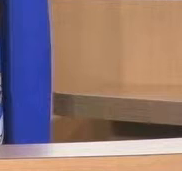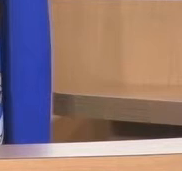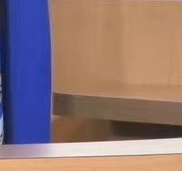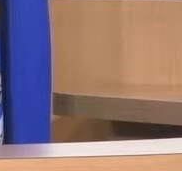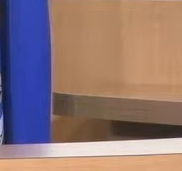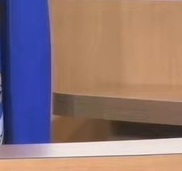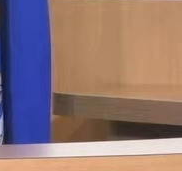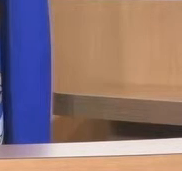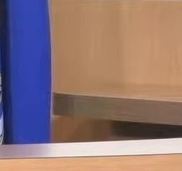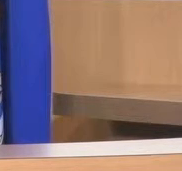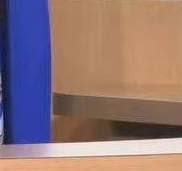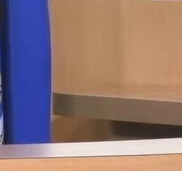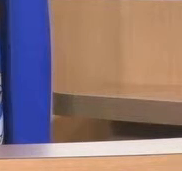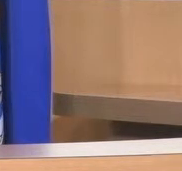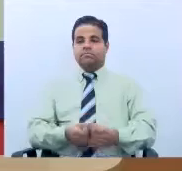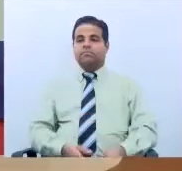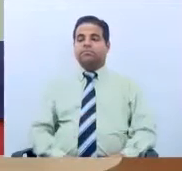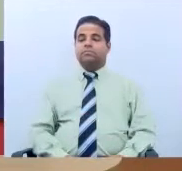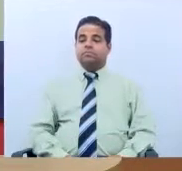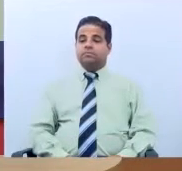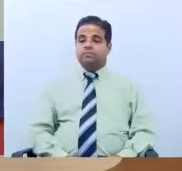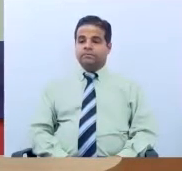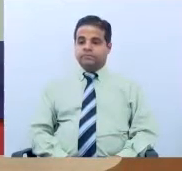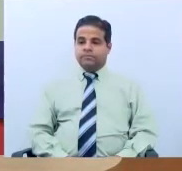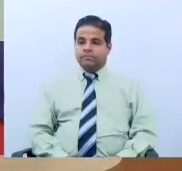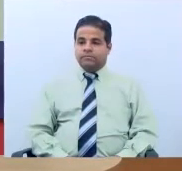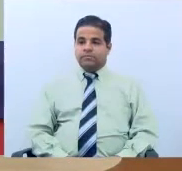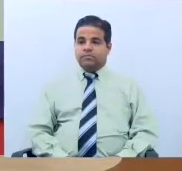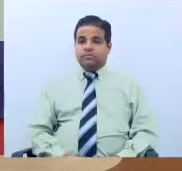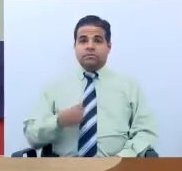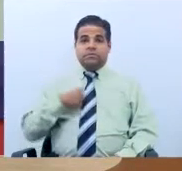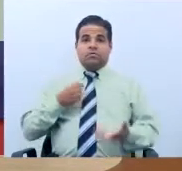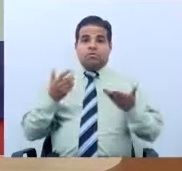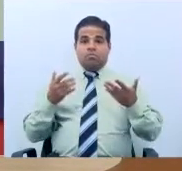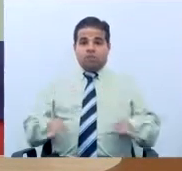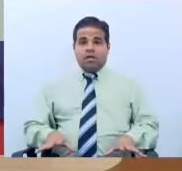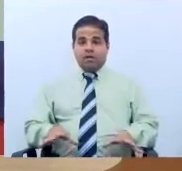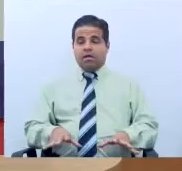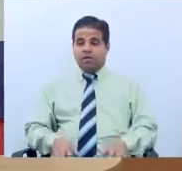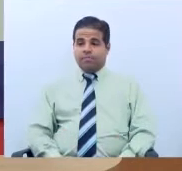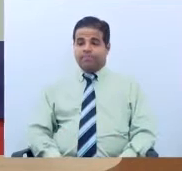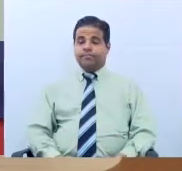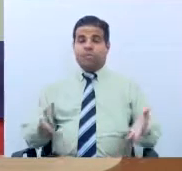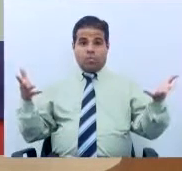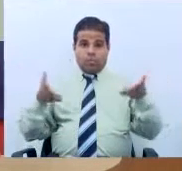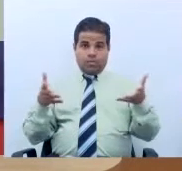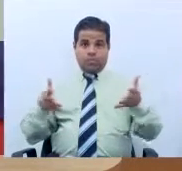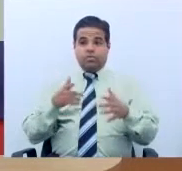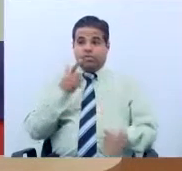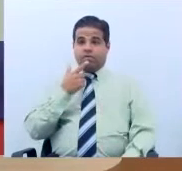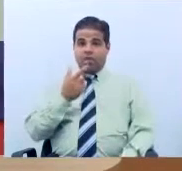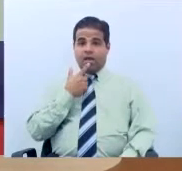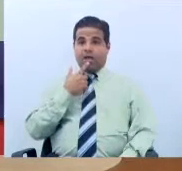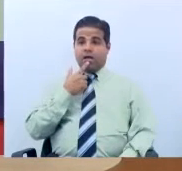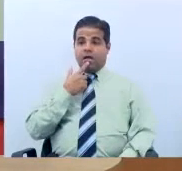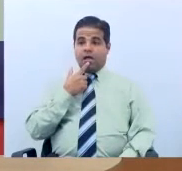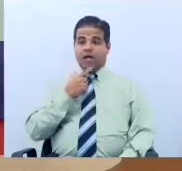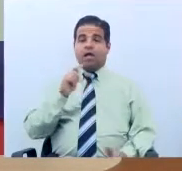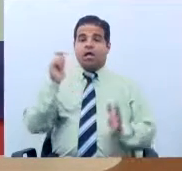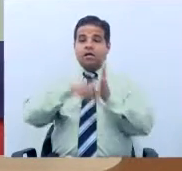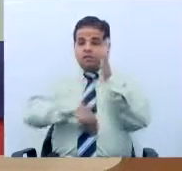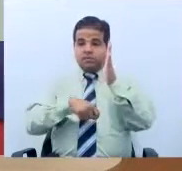ex-presidente Dilma Rousseff. Não gostaria de deixar hoje aqui passar em branco e